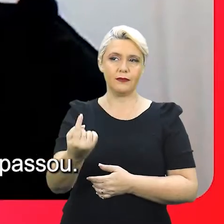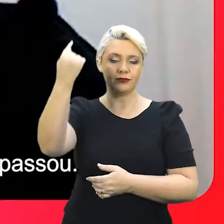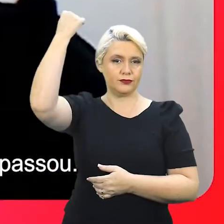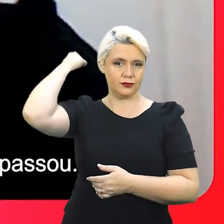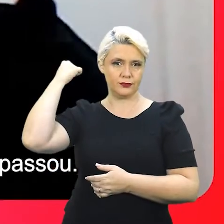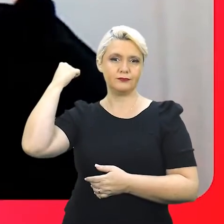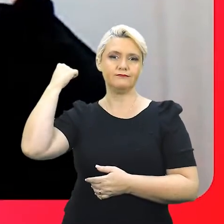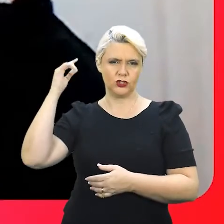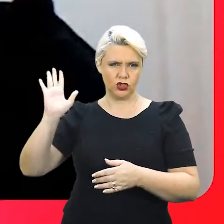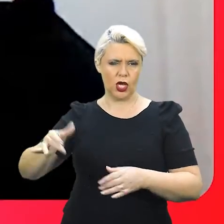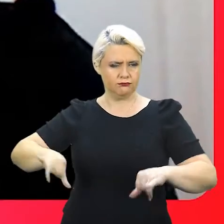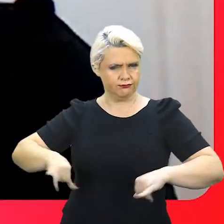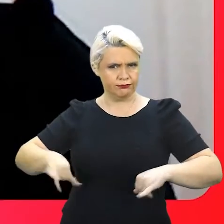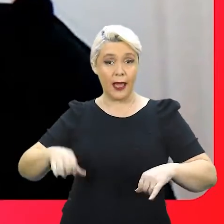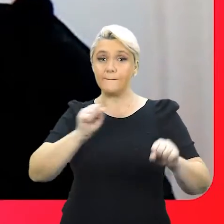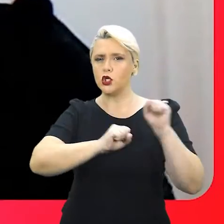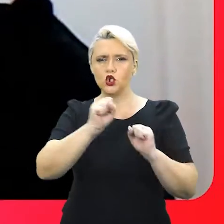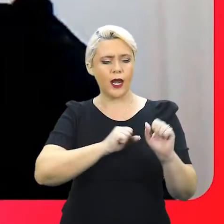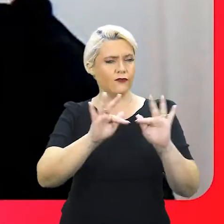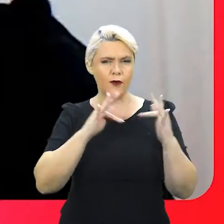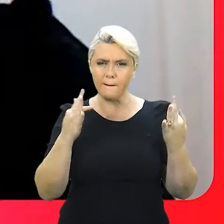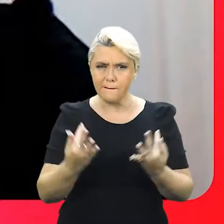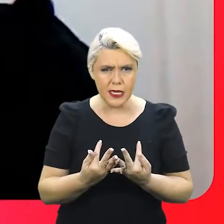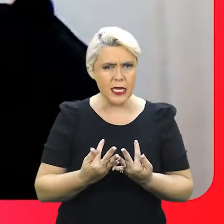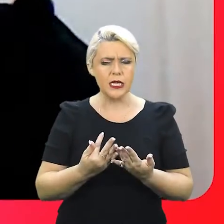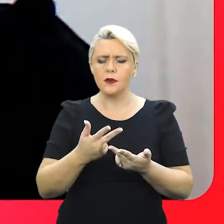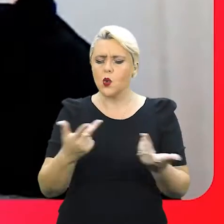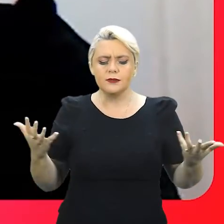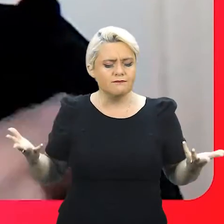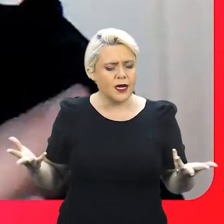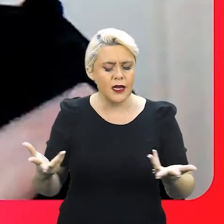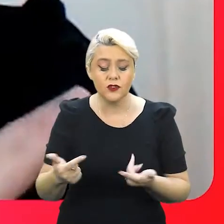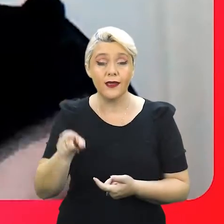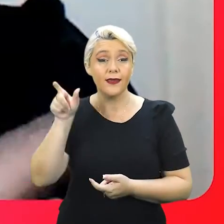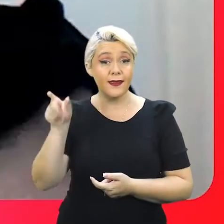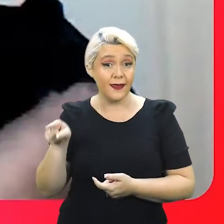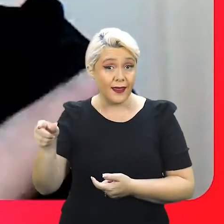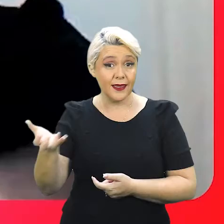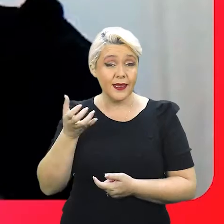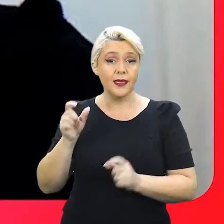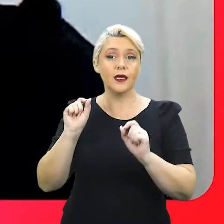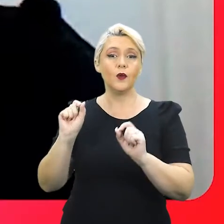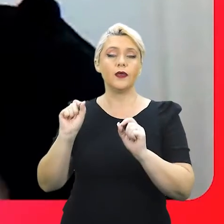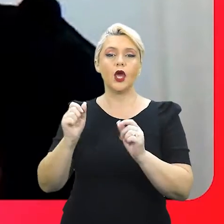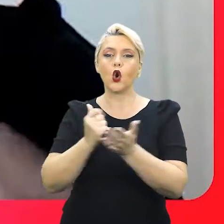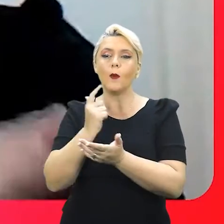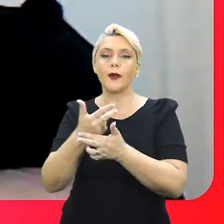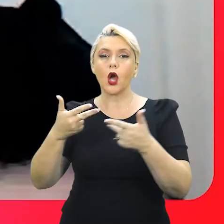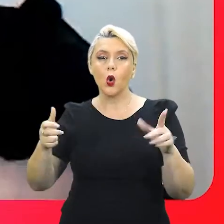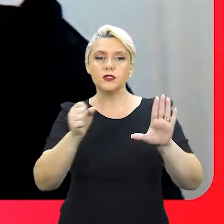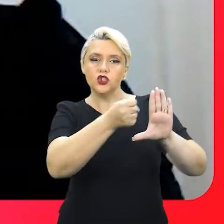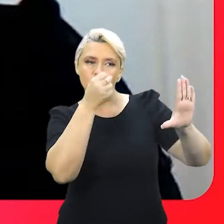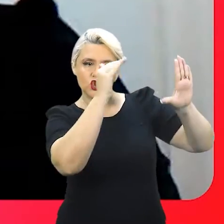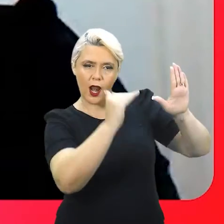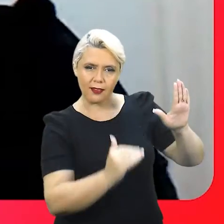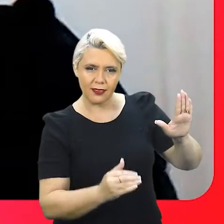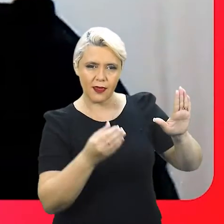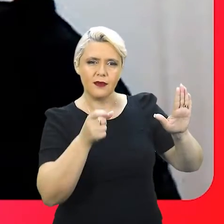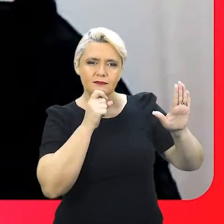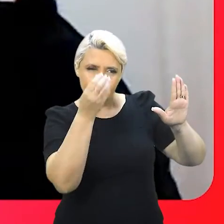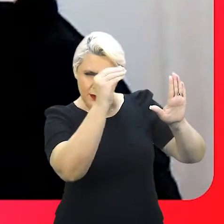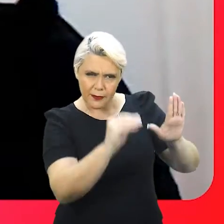dele pela família era uma coisa bonita, porque o Uhum. que ele queria era não deixar a geladeira vazia. A geladeira tinha que estar sempre